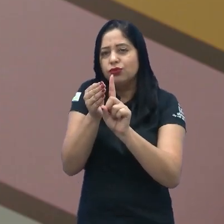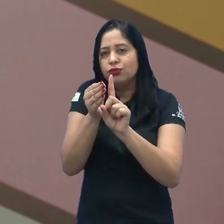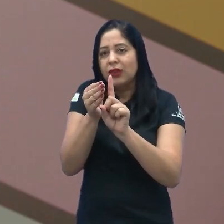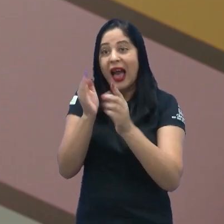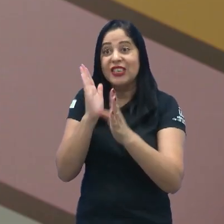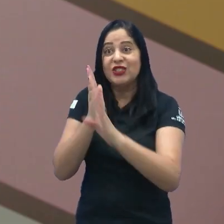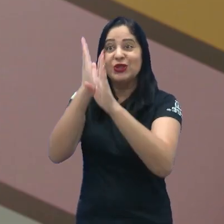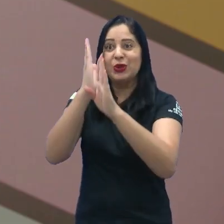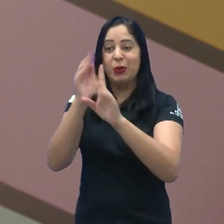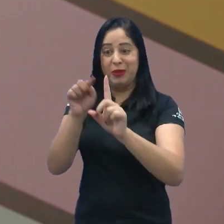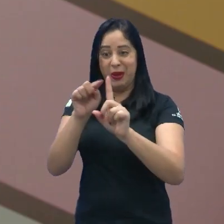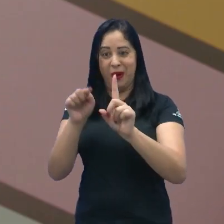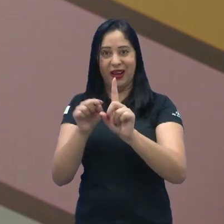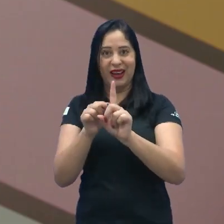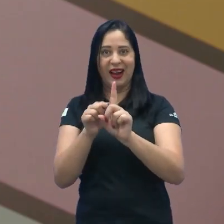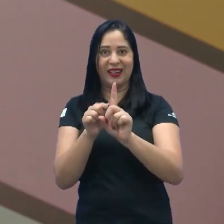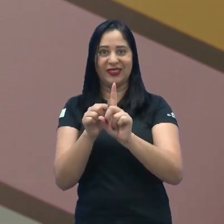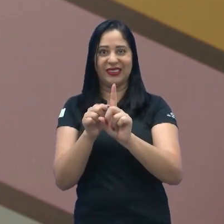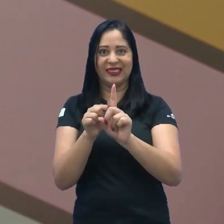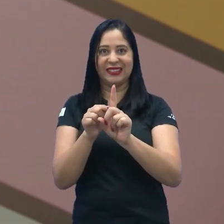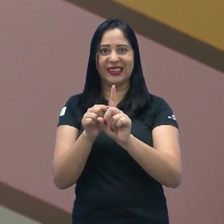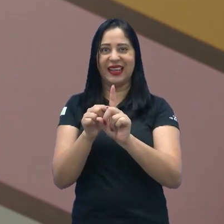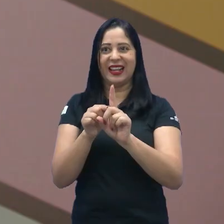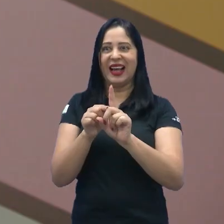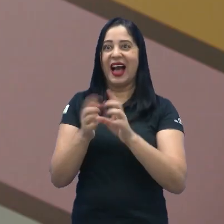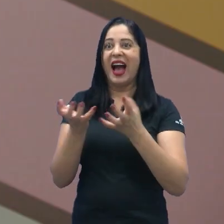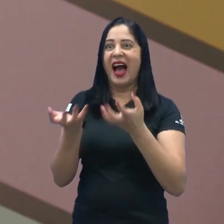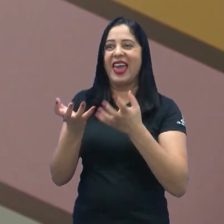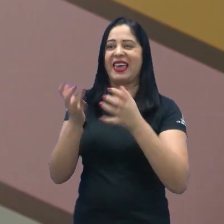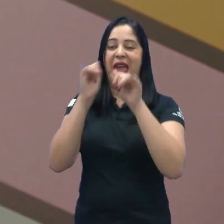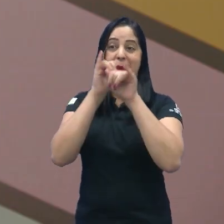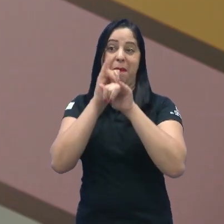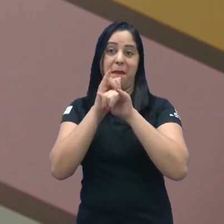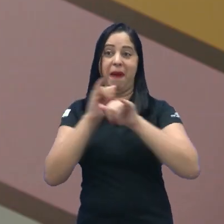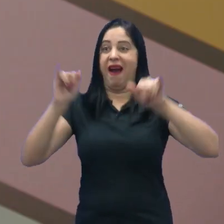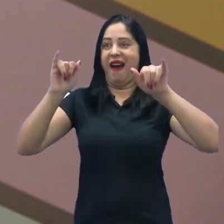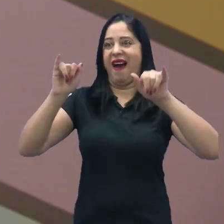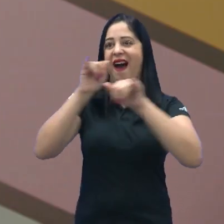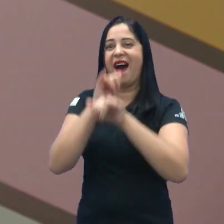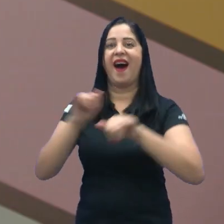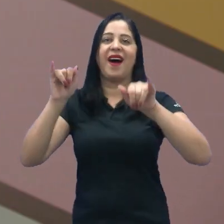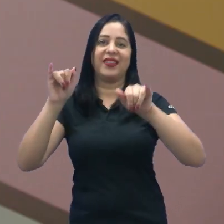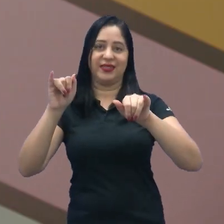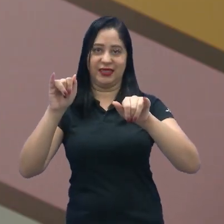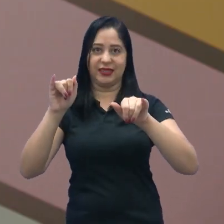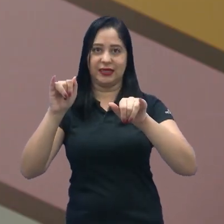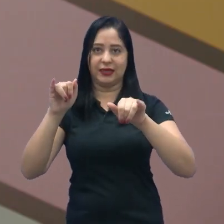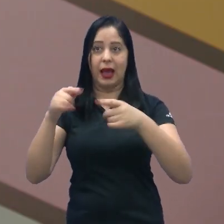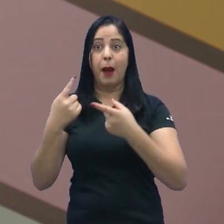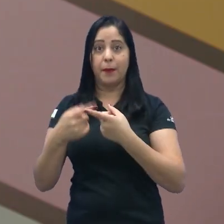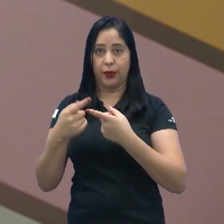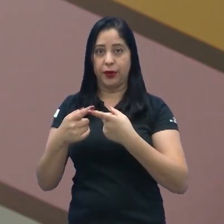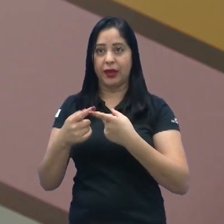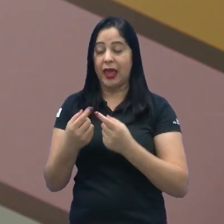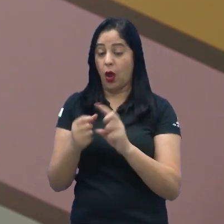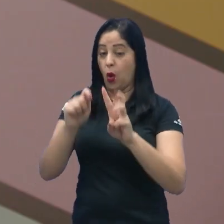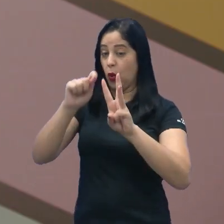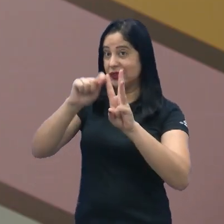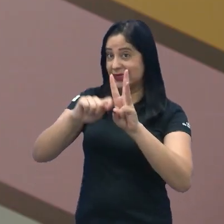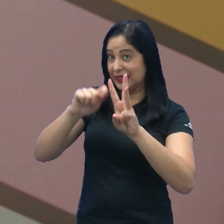gestante. Muitas preferem informar, divulgar depois dos 3 primeiros meses, né, porque tem muitos receios ali no